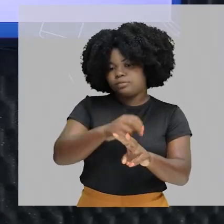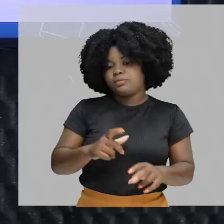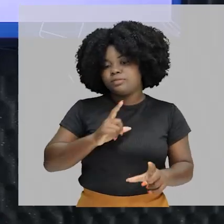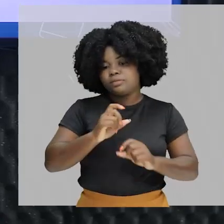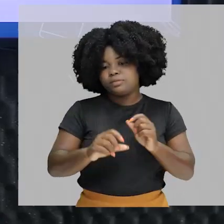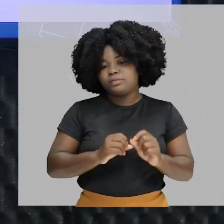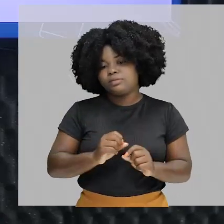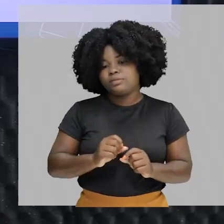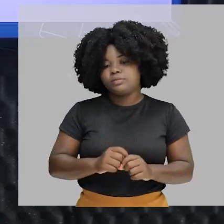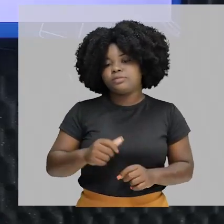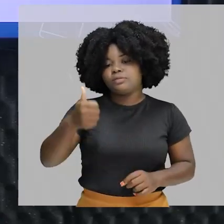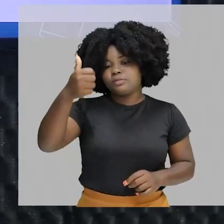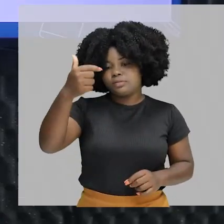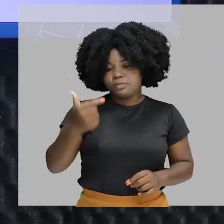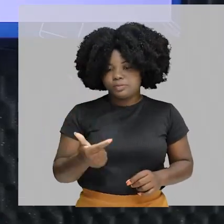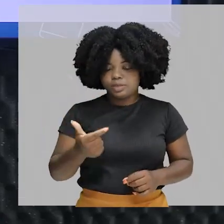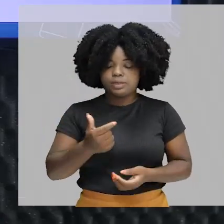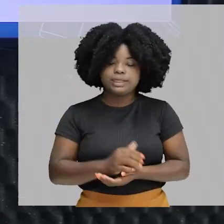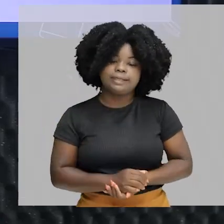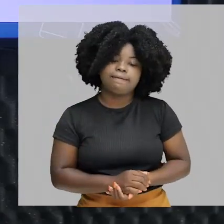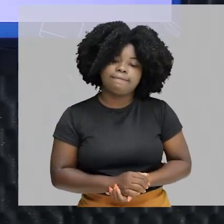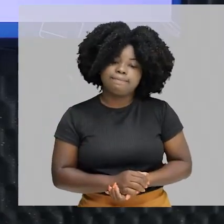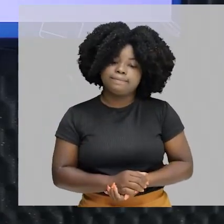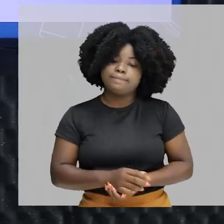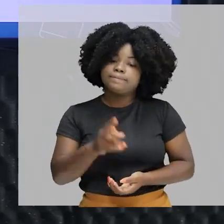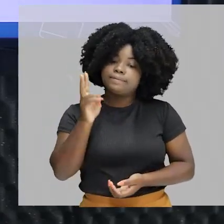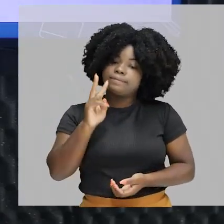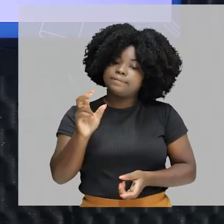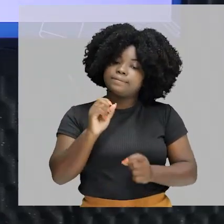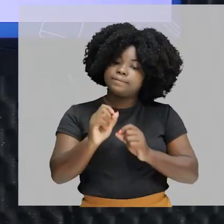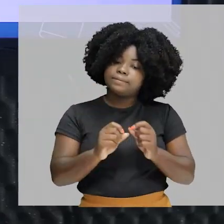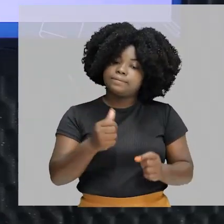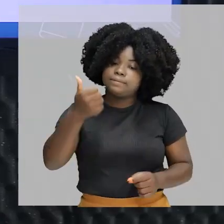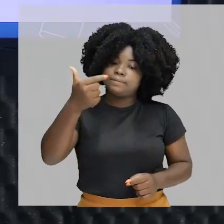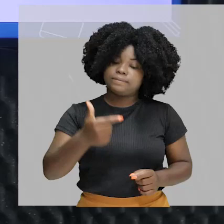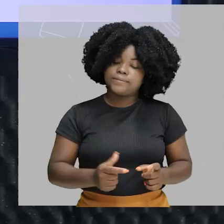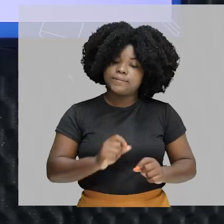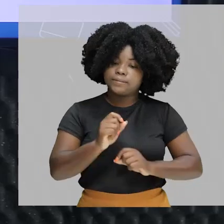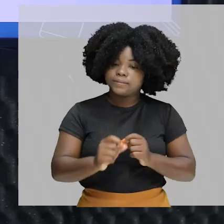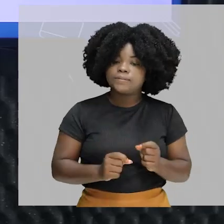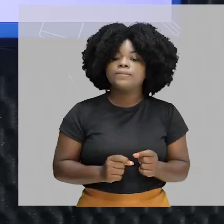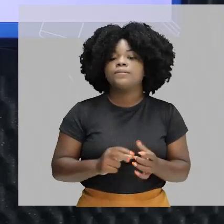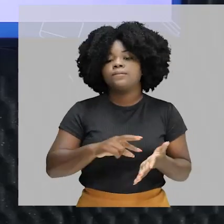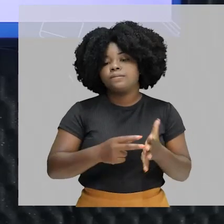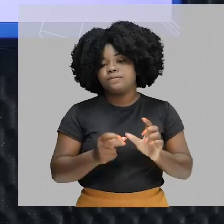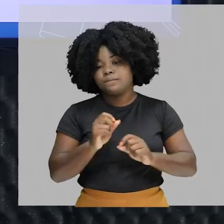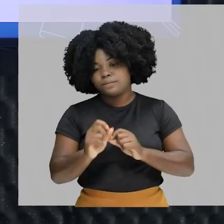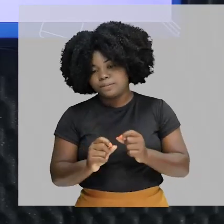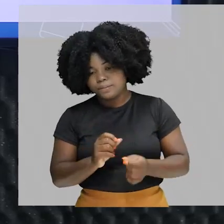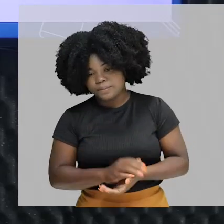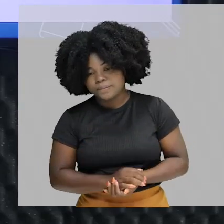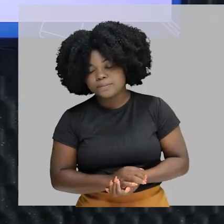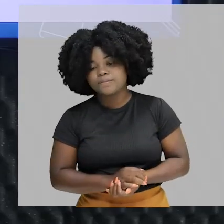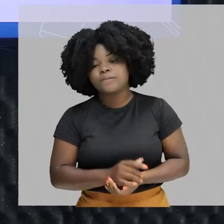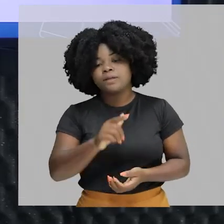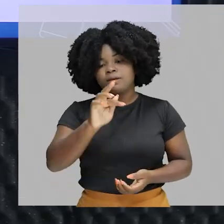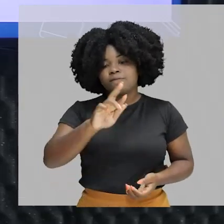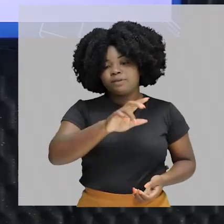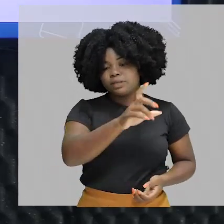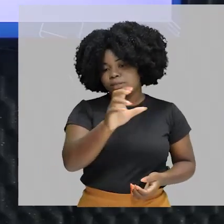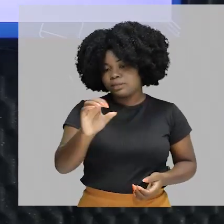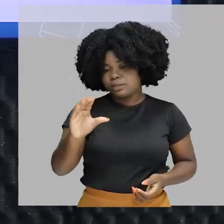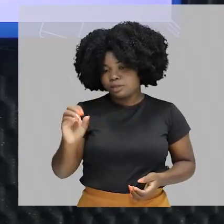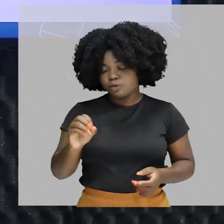sobra somente a fração meio. Lembre, esse meio está escrito tanto na